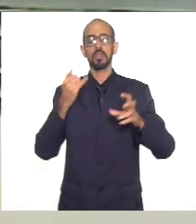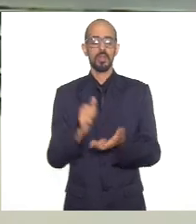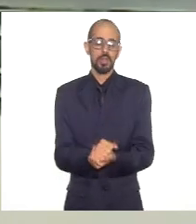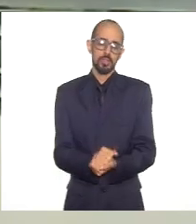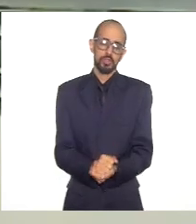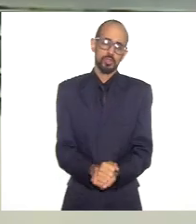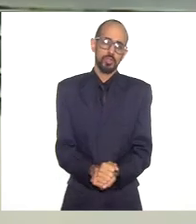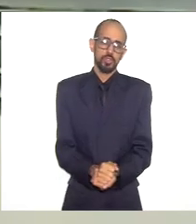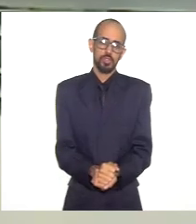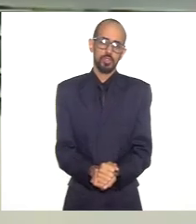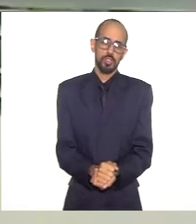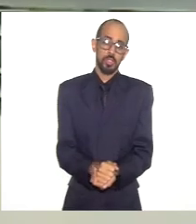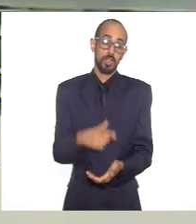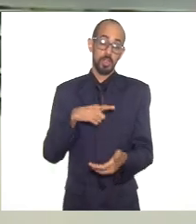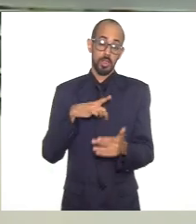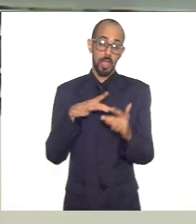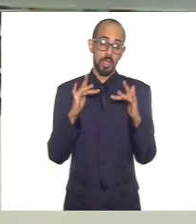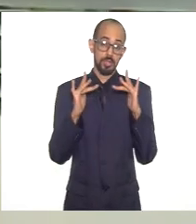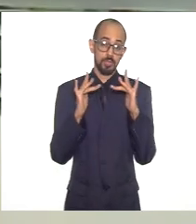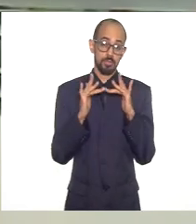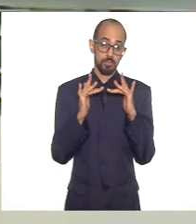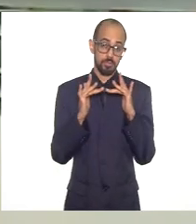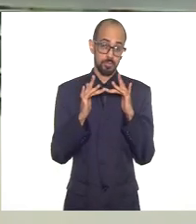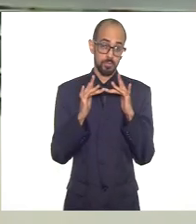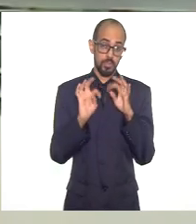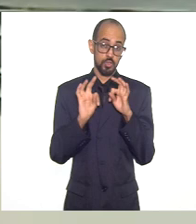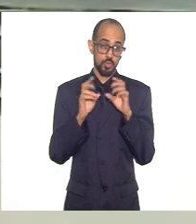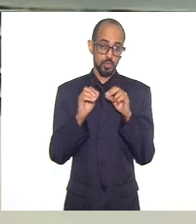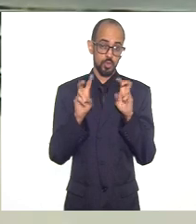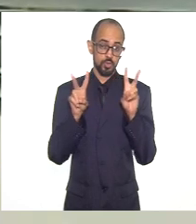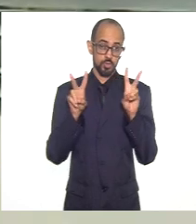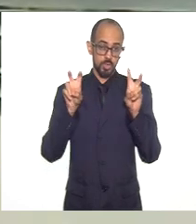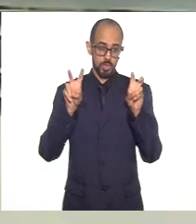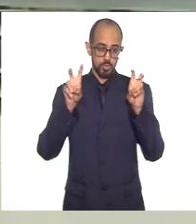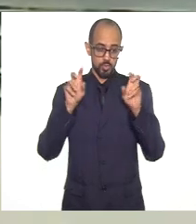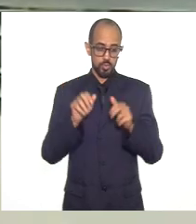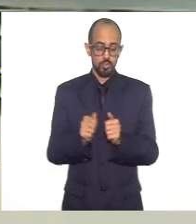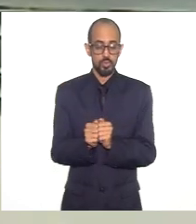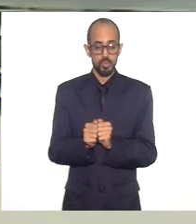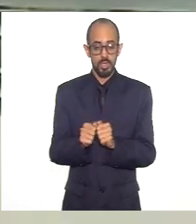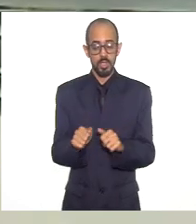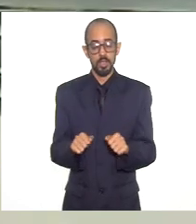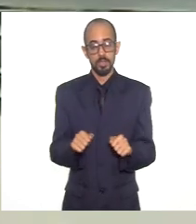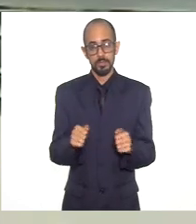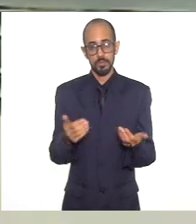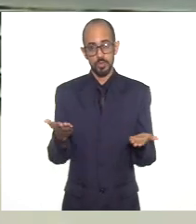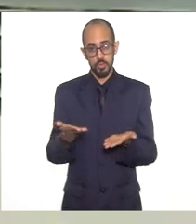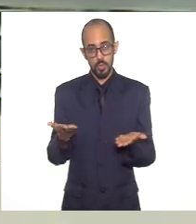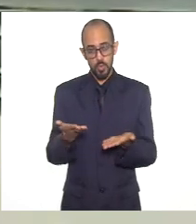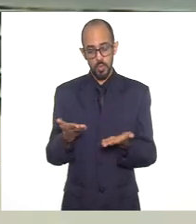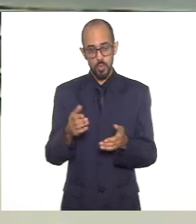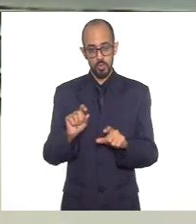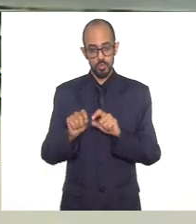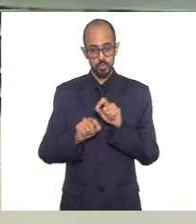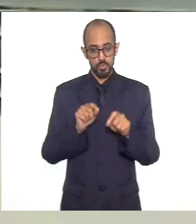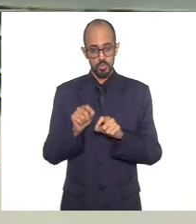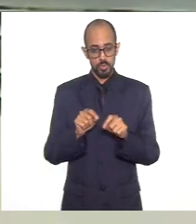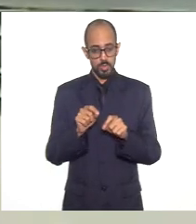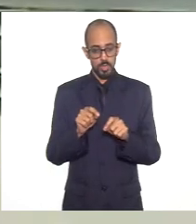está correlacionado com as PEs, função que a reinjeção hoje está superior